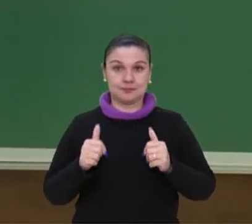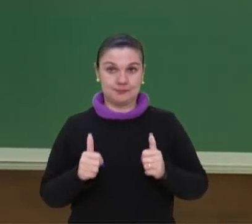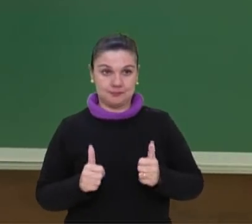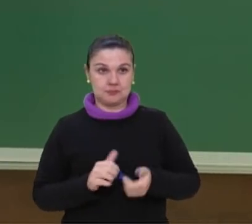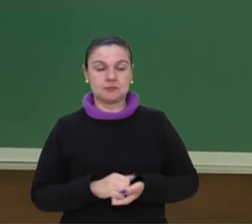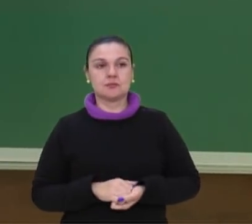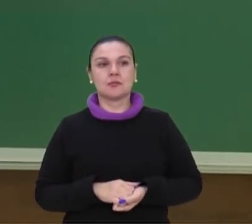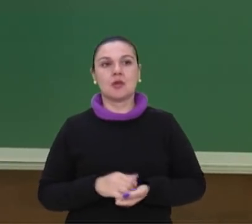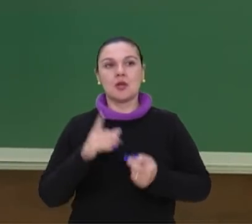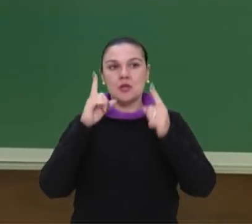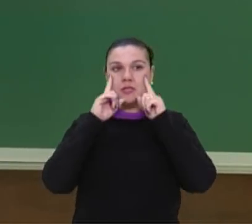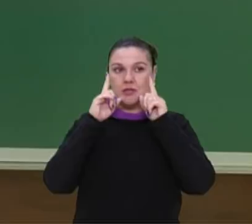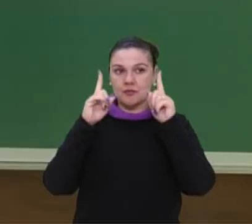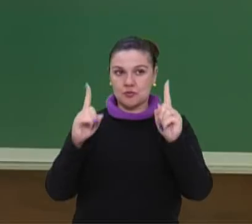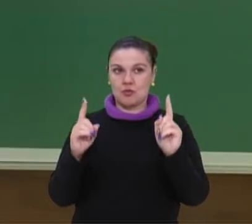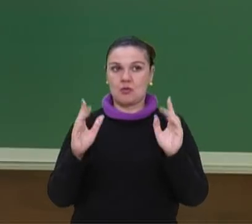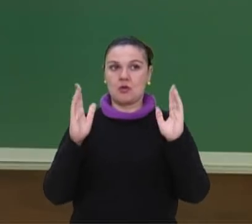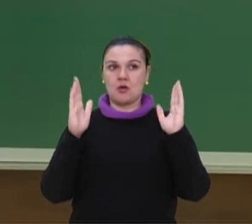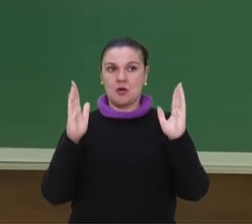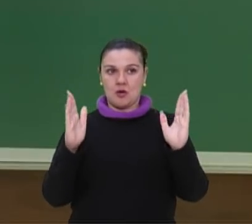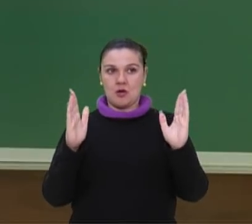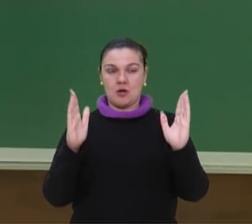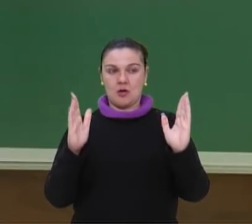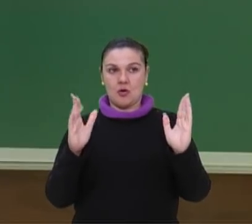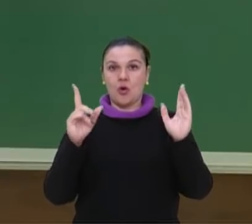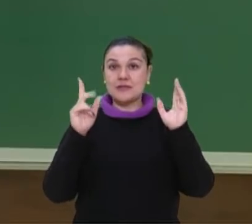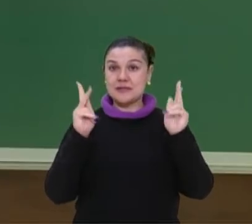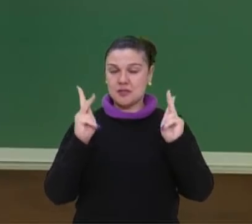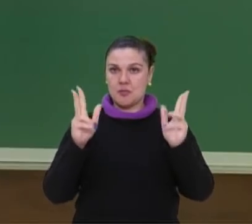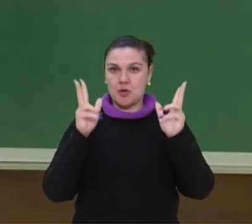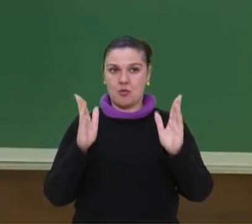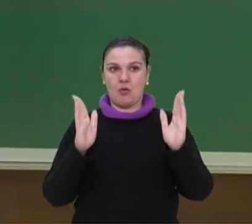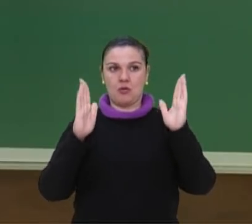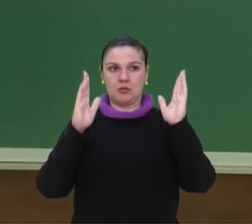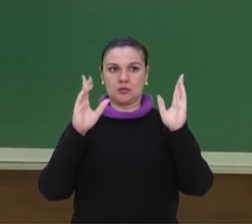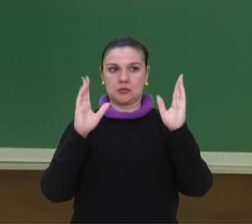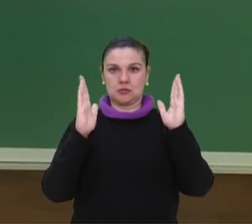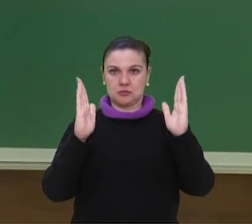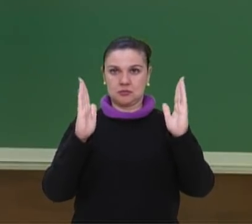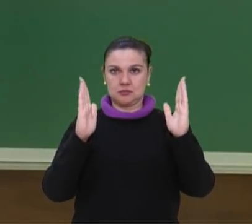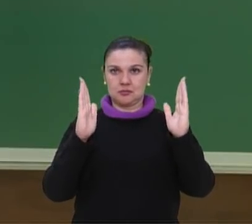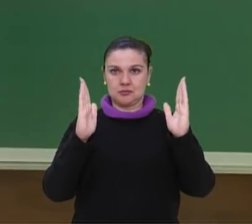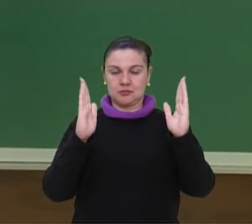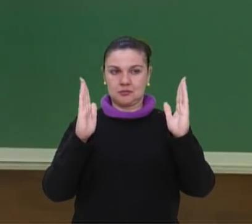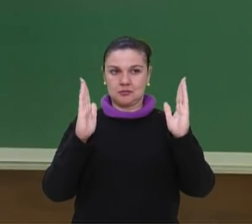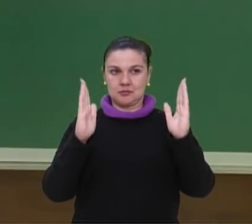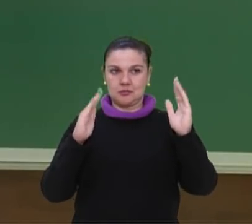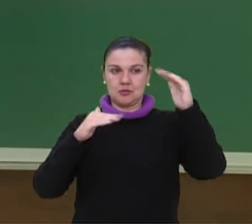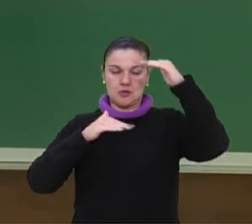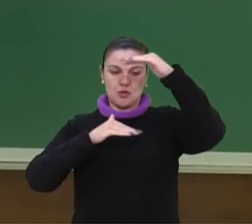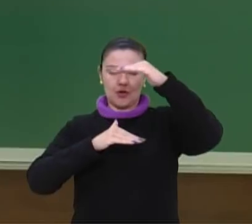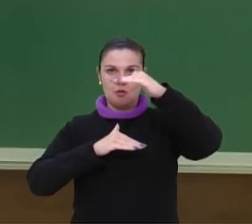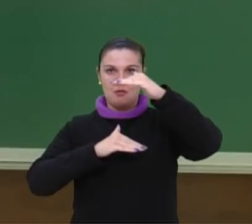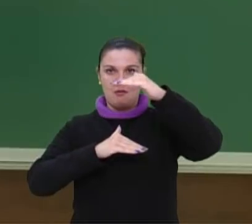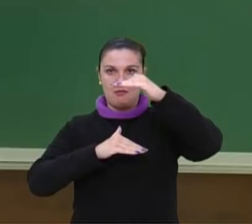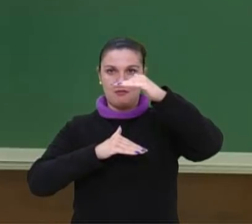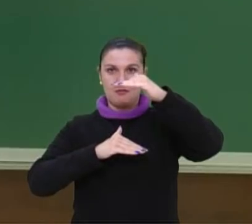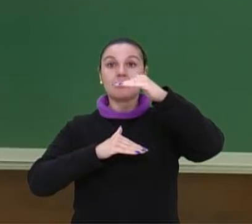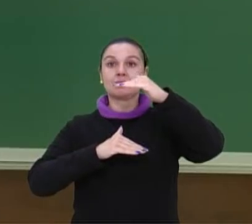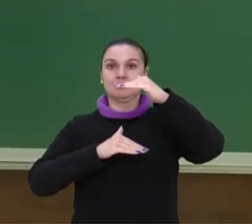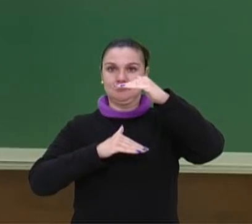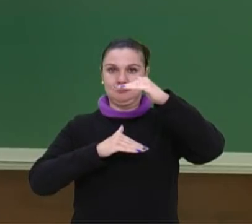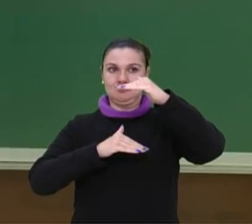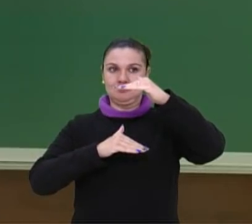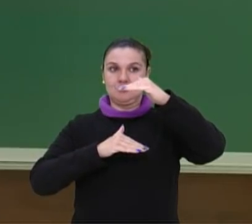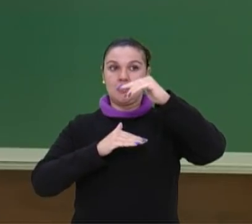paralelogramo. Vocês viram que os paralelogramos têm 2 pares de lados paralelos? Olha aqui, um par de lados paralelos, outro par de